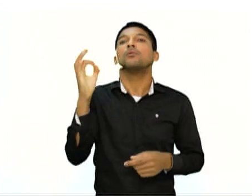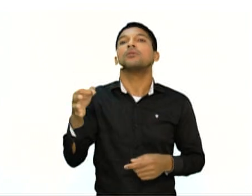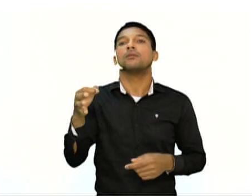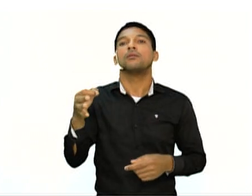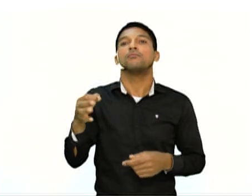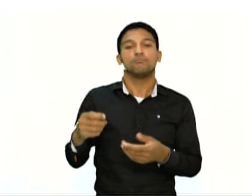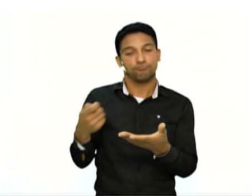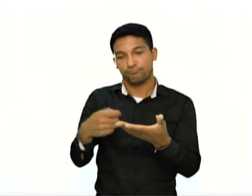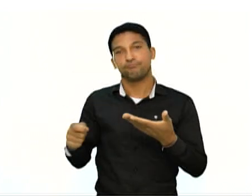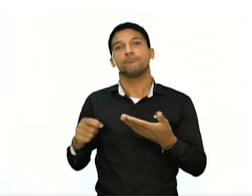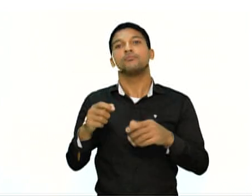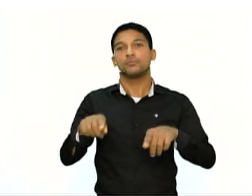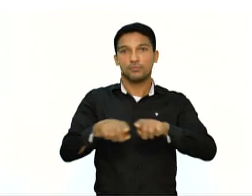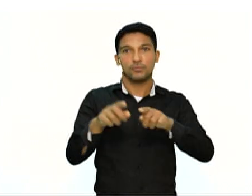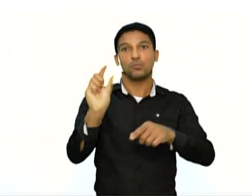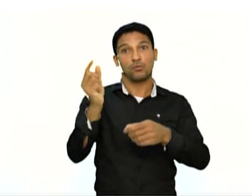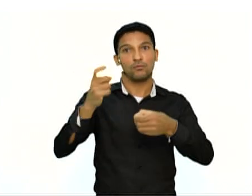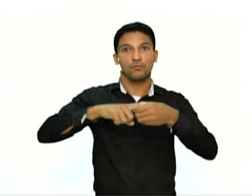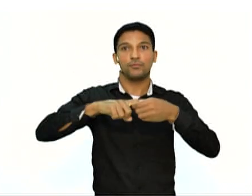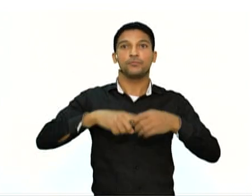alguns minutinhos eu volto com a resposta.